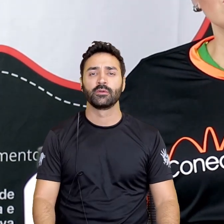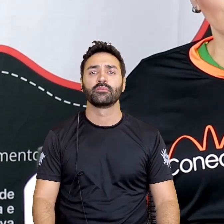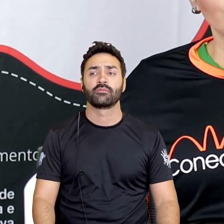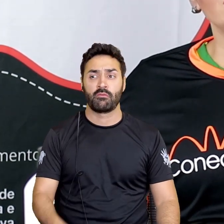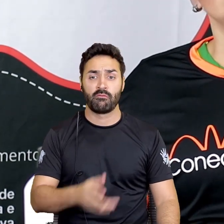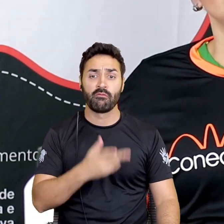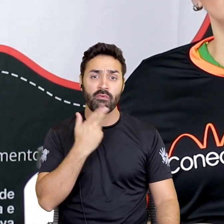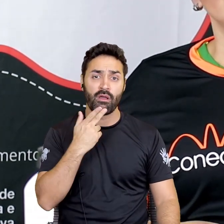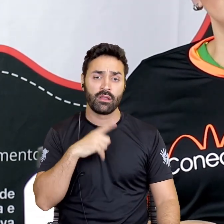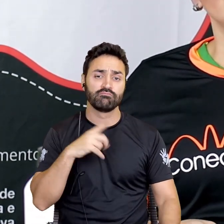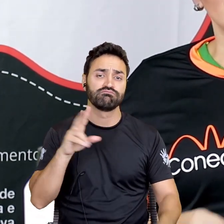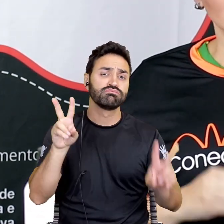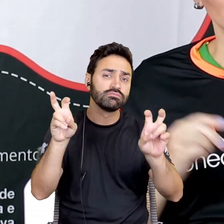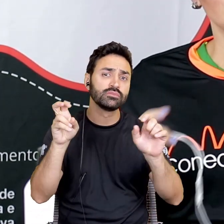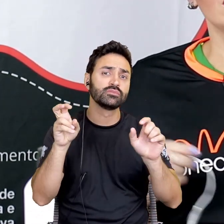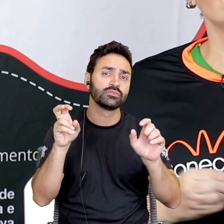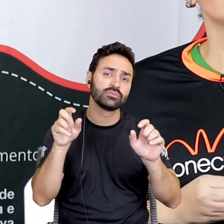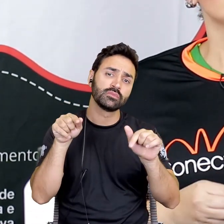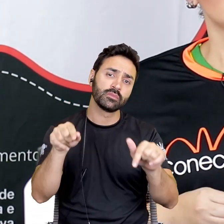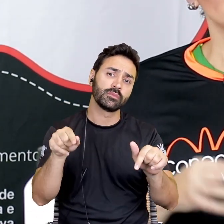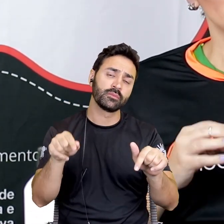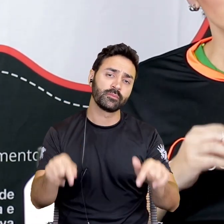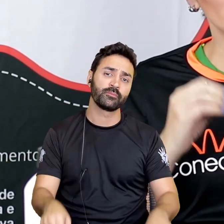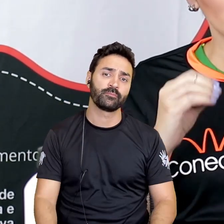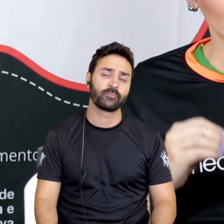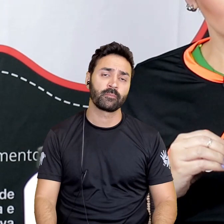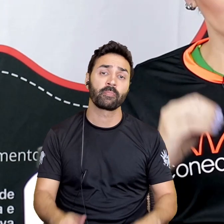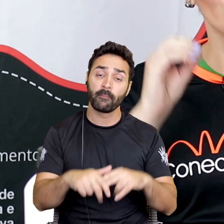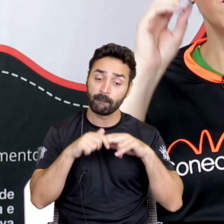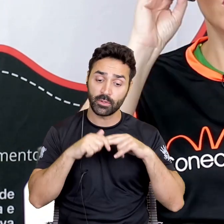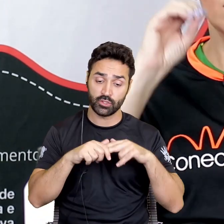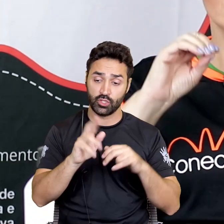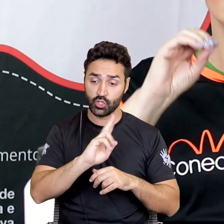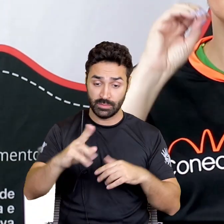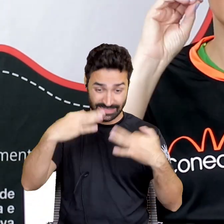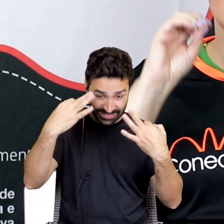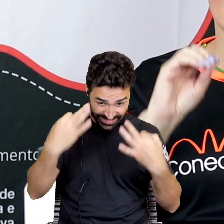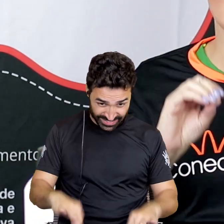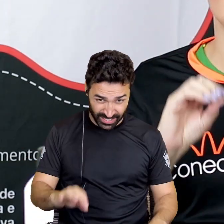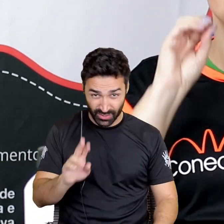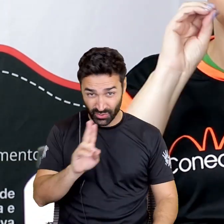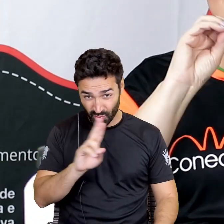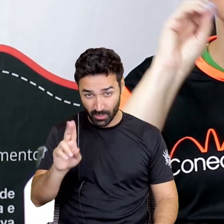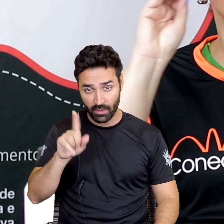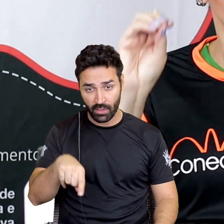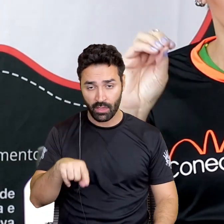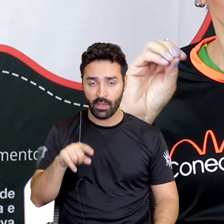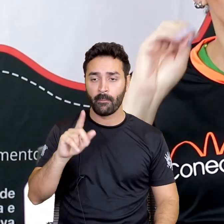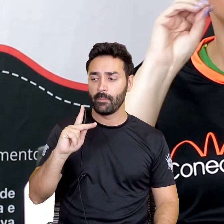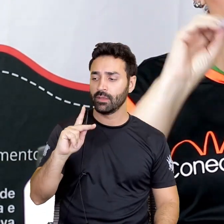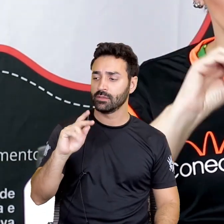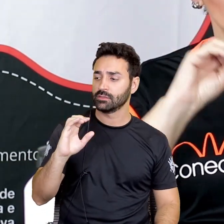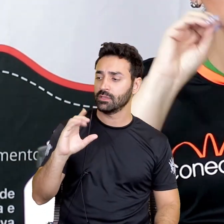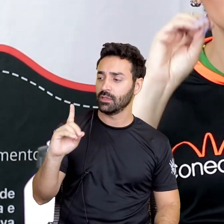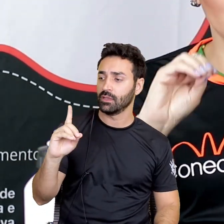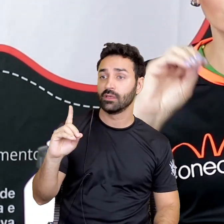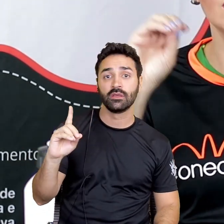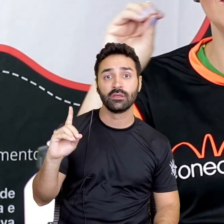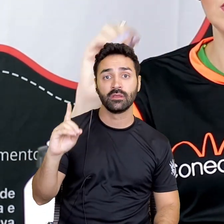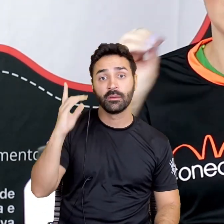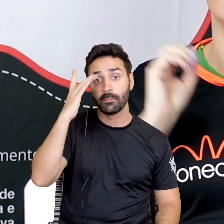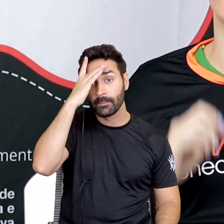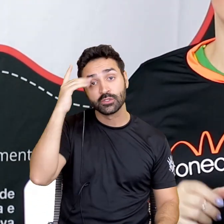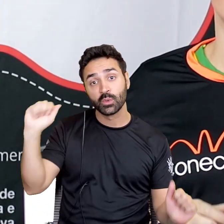fala sobre essa nomenclatura. Então, o nome correto, a forma correta de chamar é PCD, Pessoa